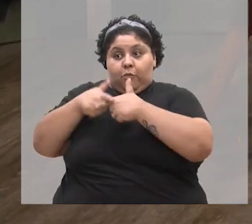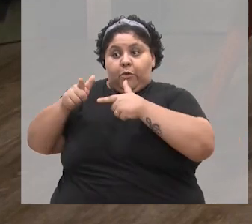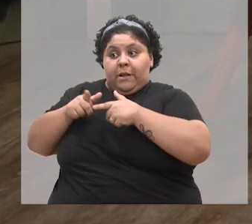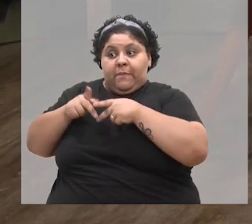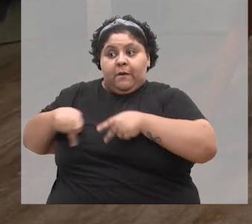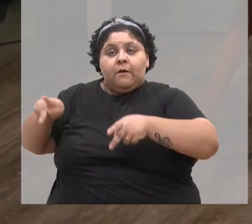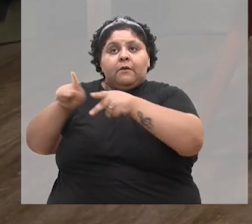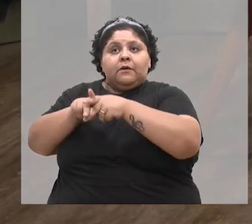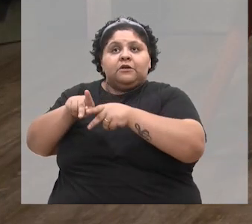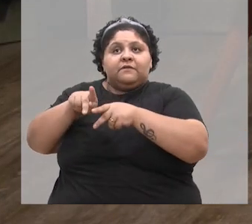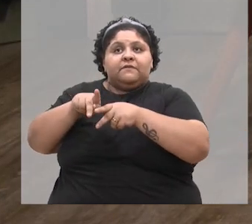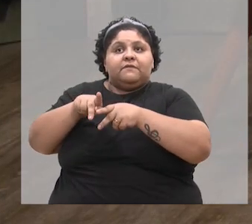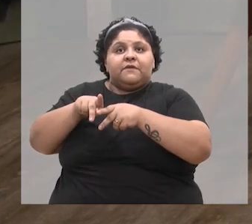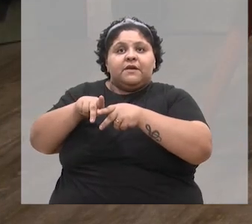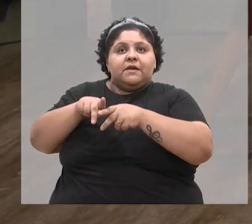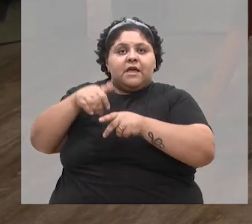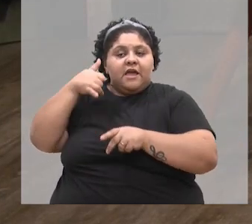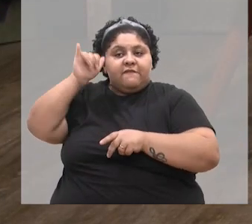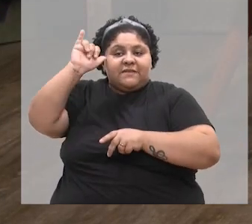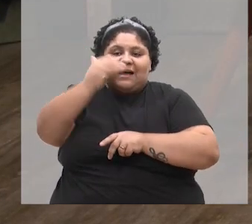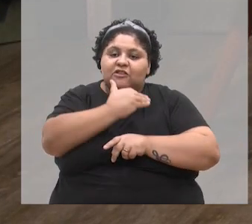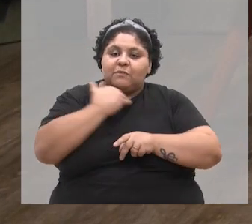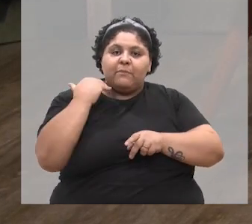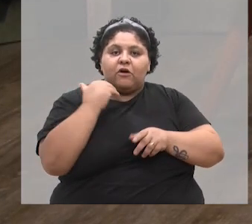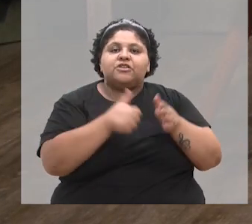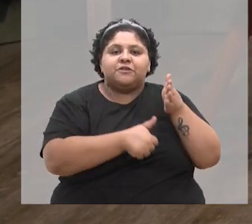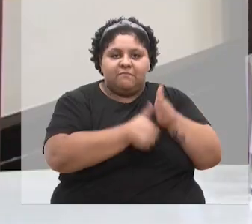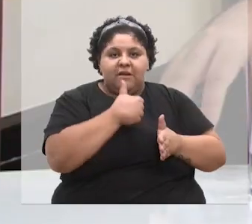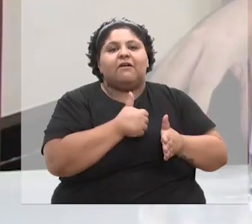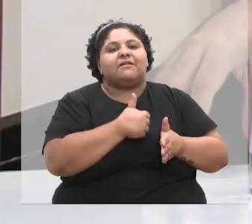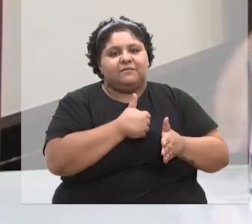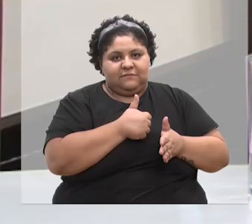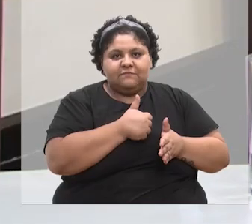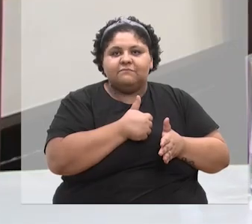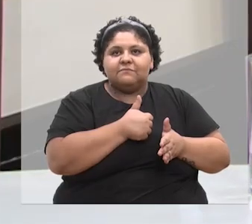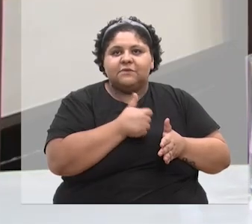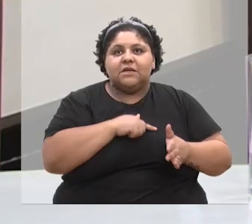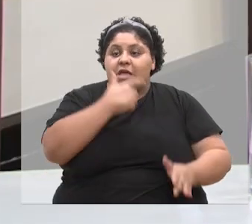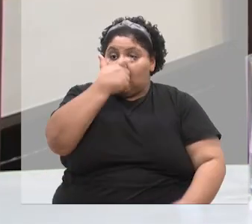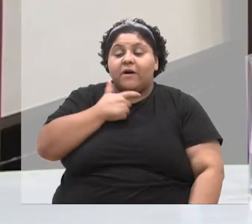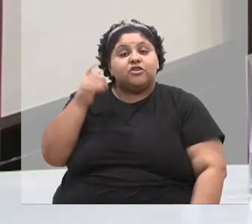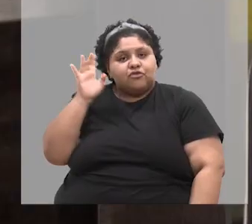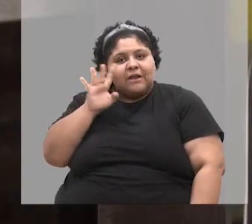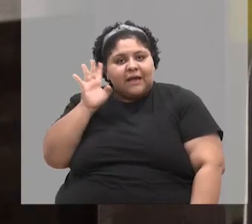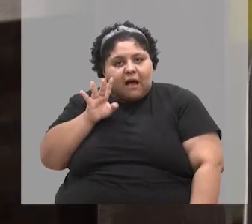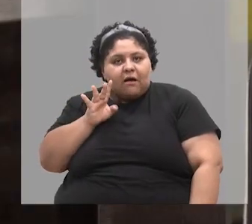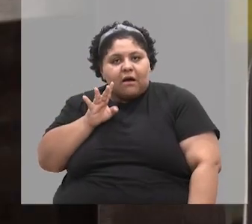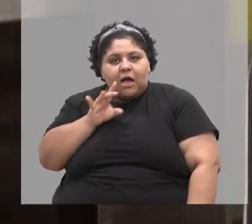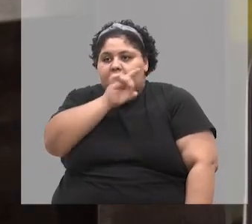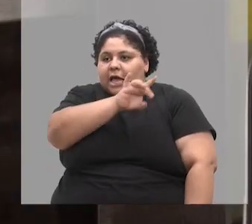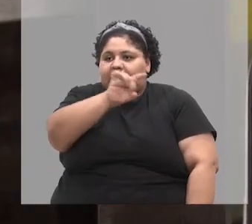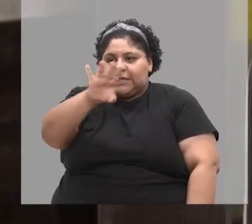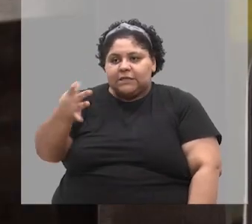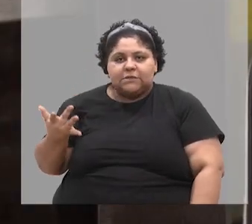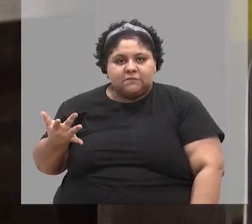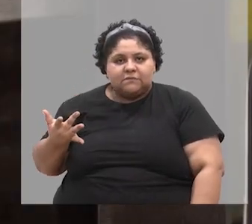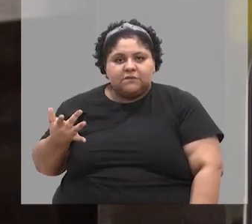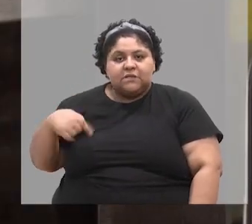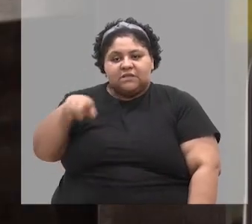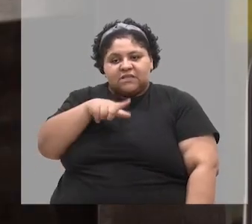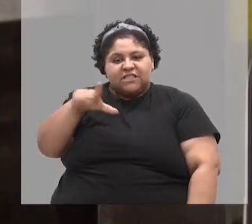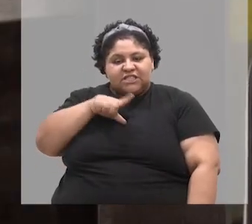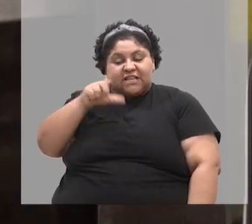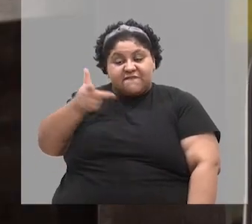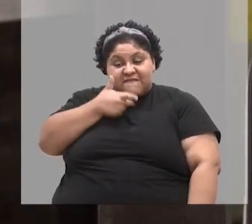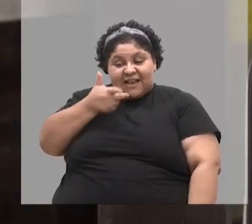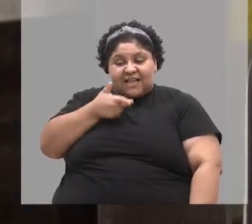problema público. E se tiver salvado uma vida, já valerá a pena. Já valeu a pena, né? E eu acho muito bacana, Fábio, porque cada vez